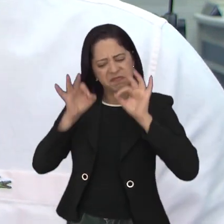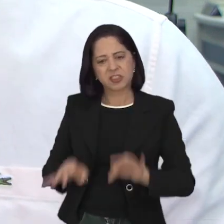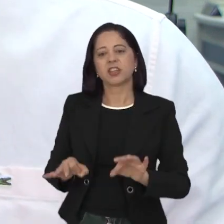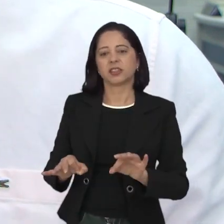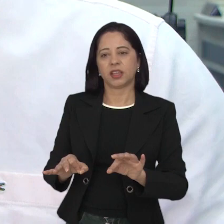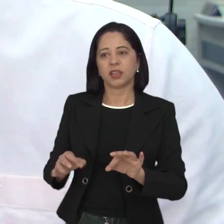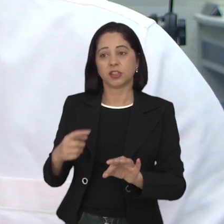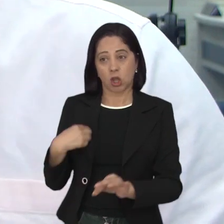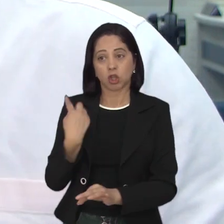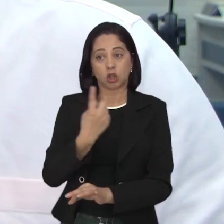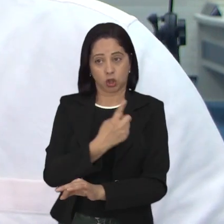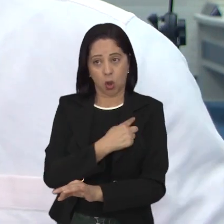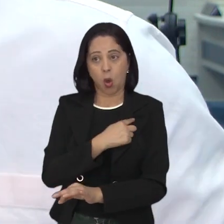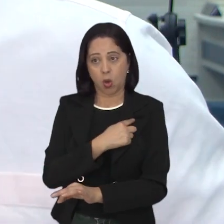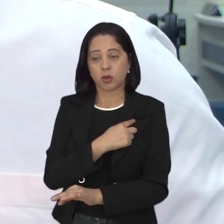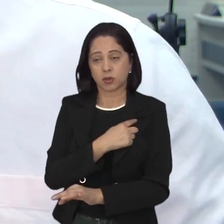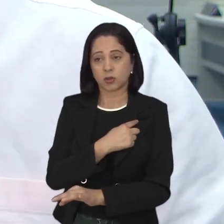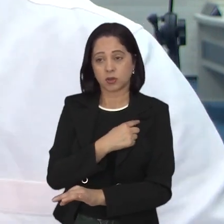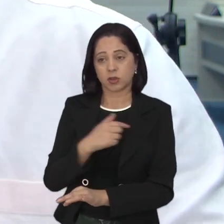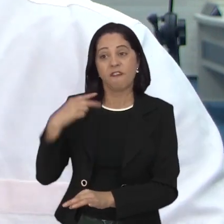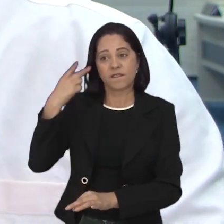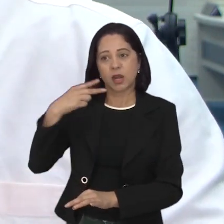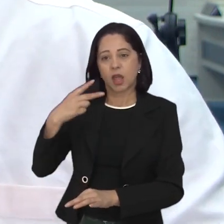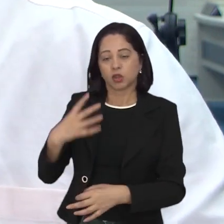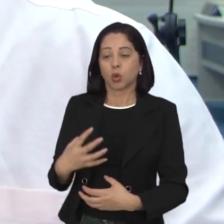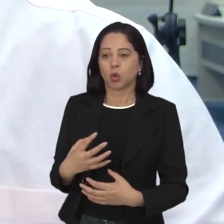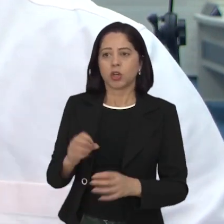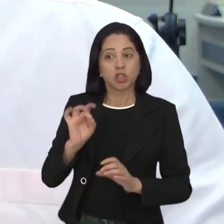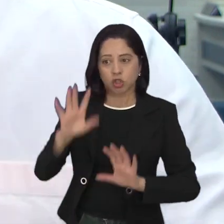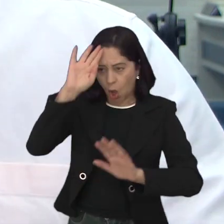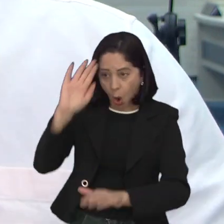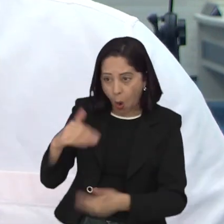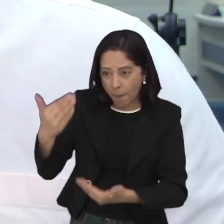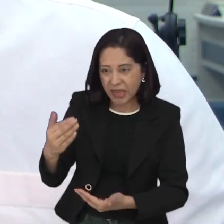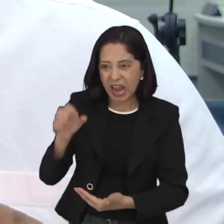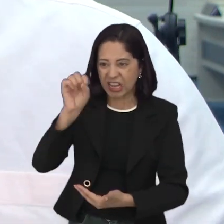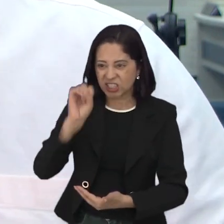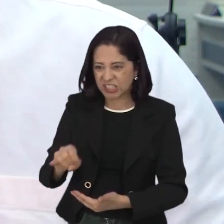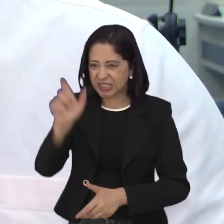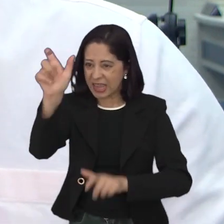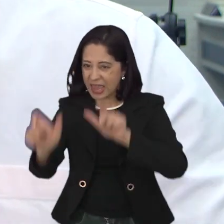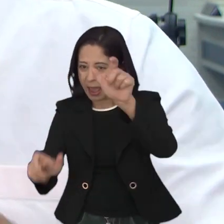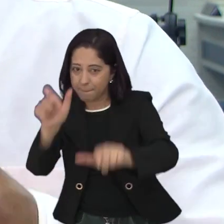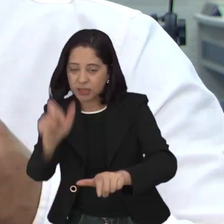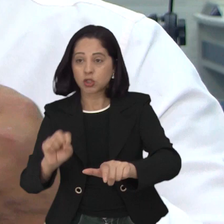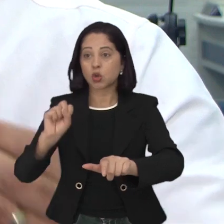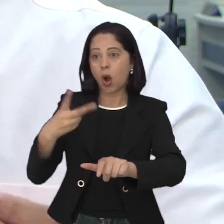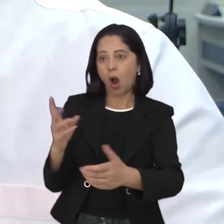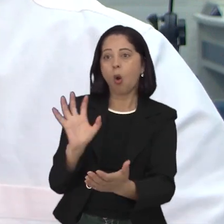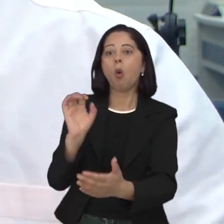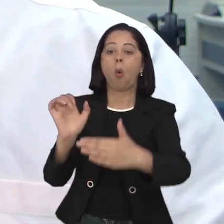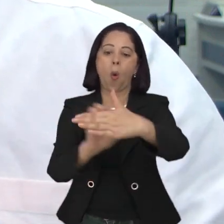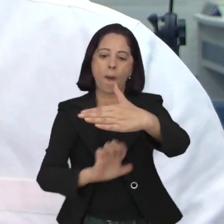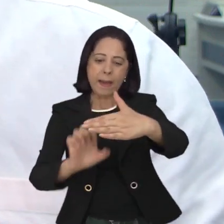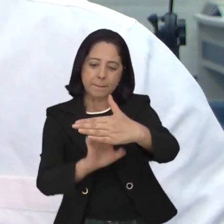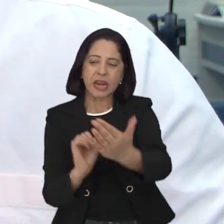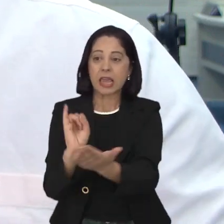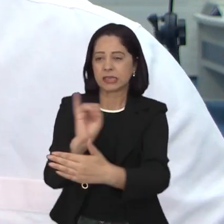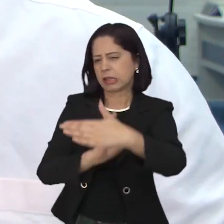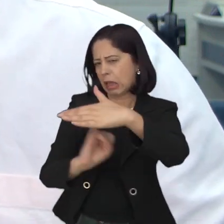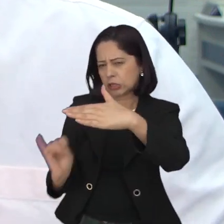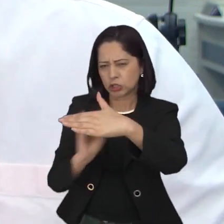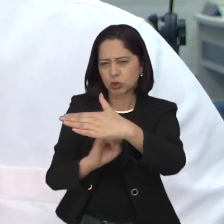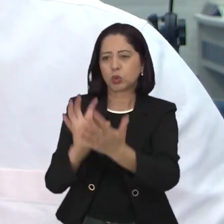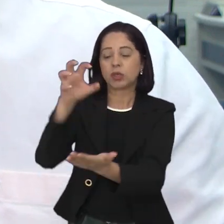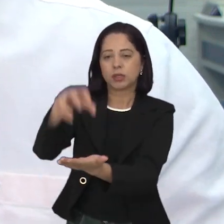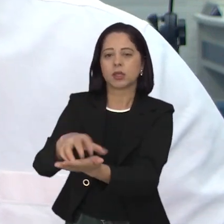sociedade então com certeza nós aqui no plenário da Câmara de São dos Campos Só fazemos homenagem a queelas instituições ou pessoas que